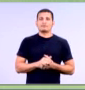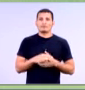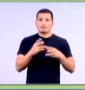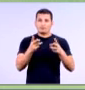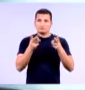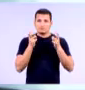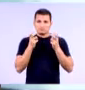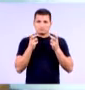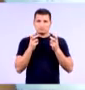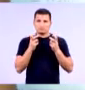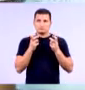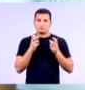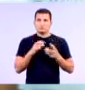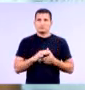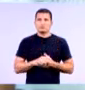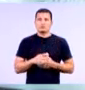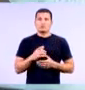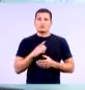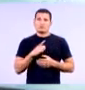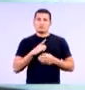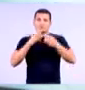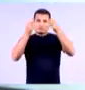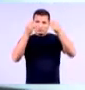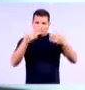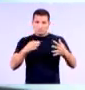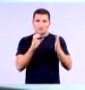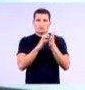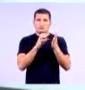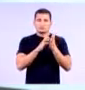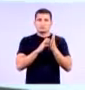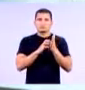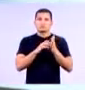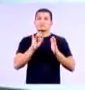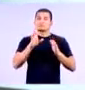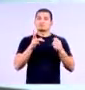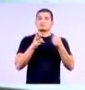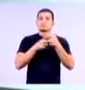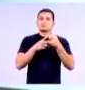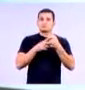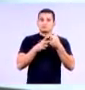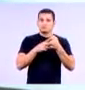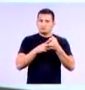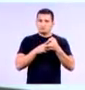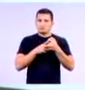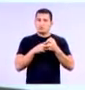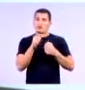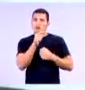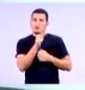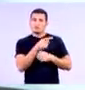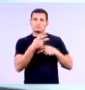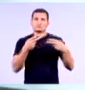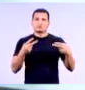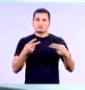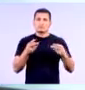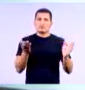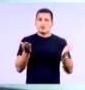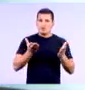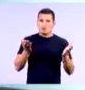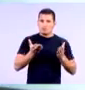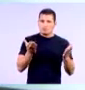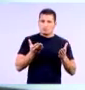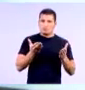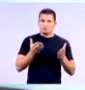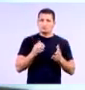Perceba que quando eu defini as características, estava definindo apenas os substantivos relacionados àquele objeto. Agora, como estou